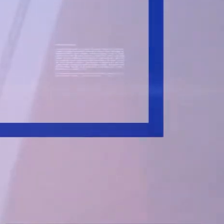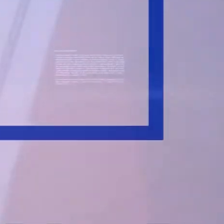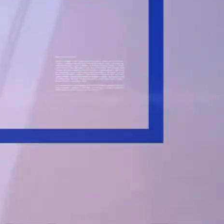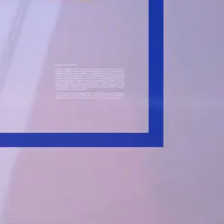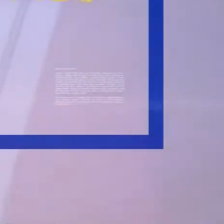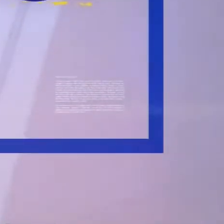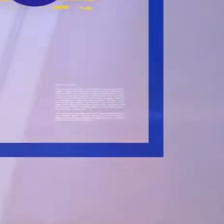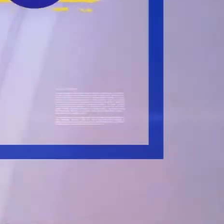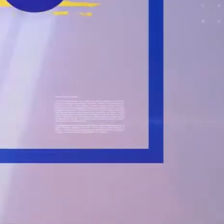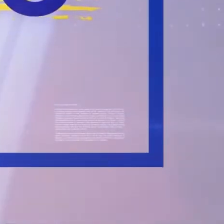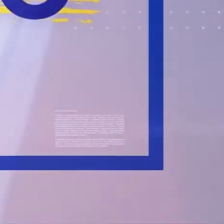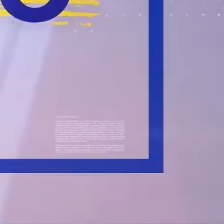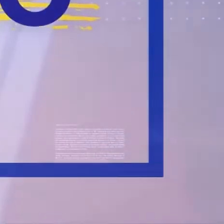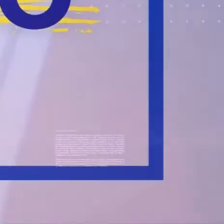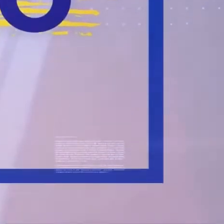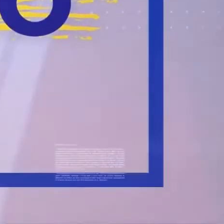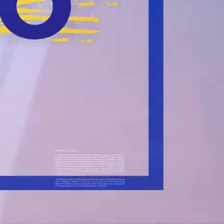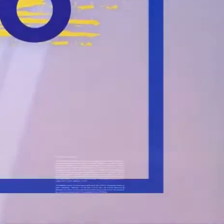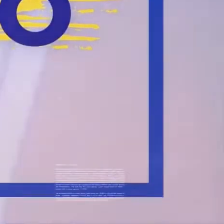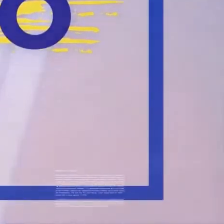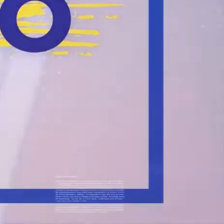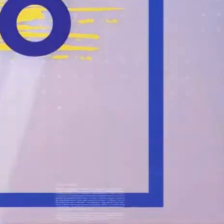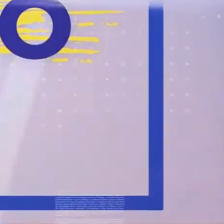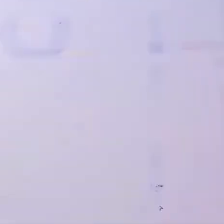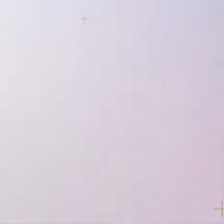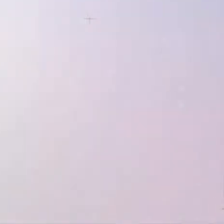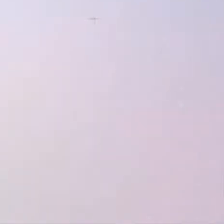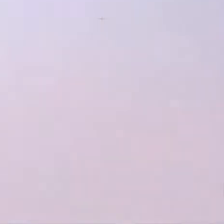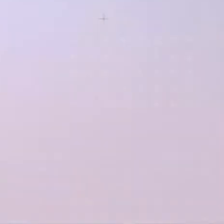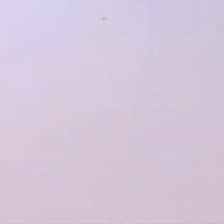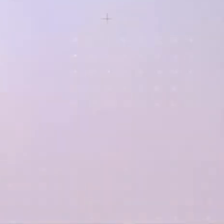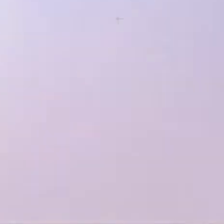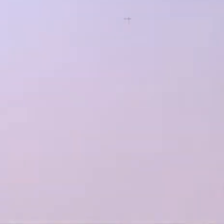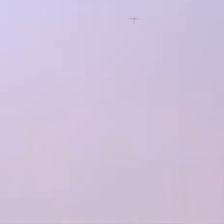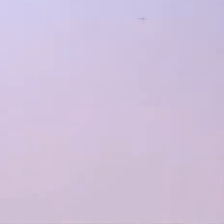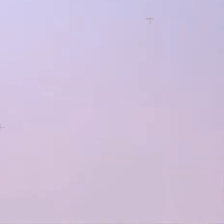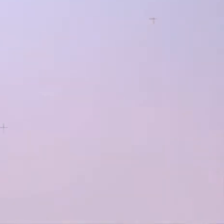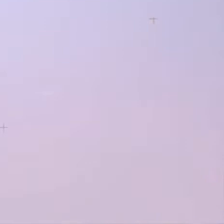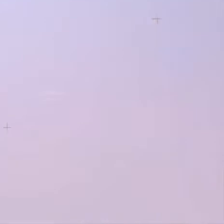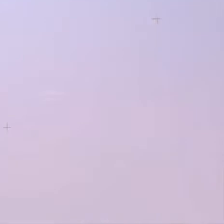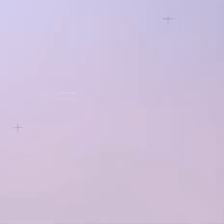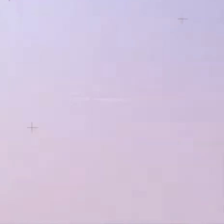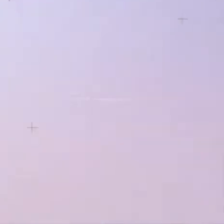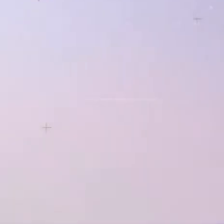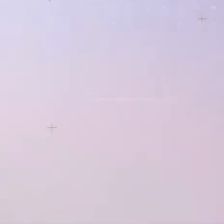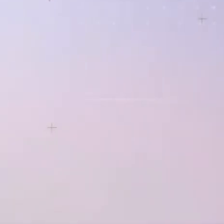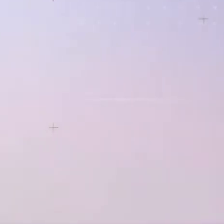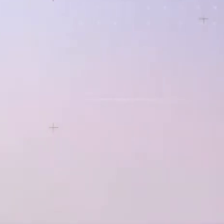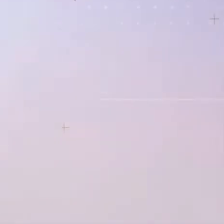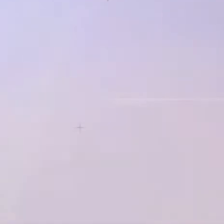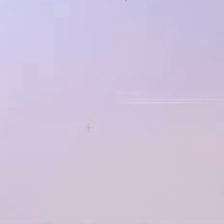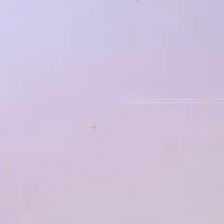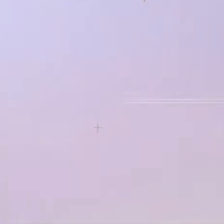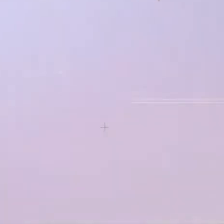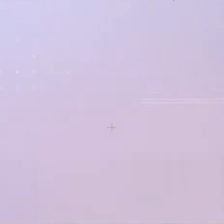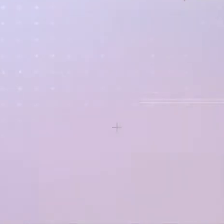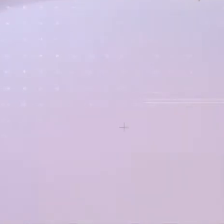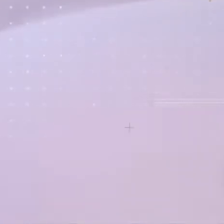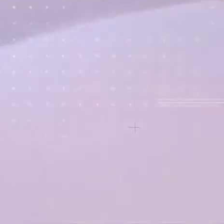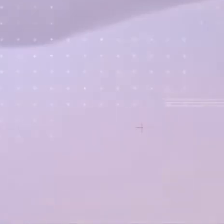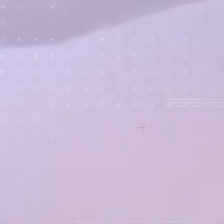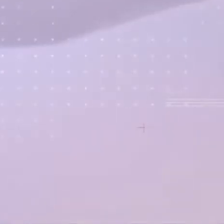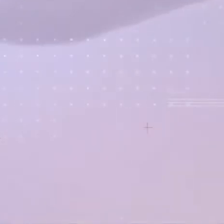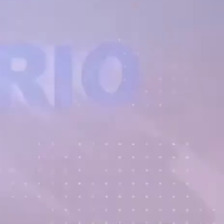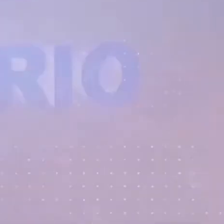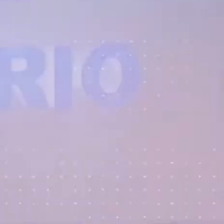No crediário, a primeira parcela, você só paga em dezembro. Nos cartões, dividimos em até 10 vezes sem juros. Vem correndo aproveitar